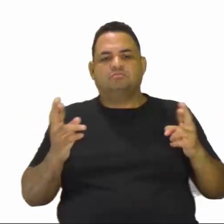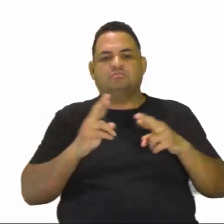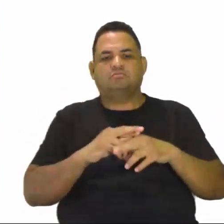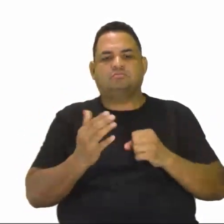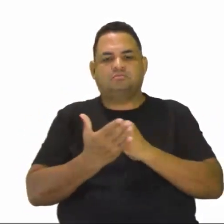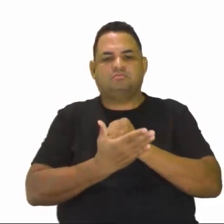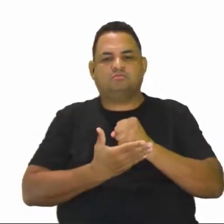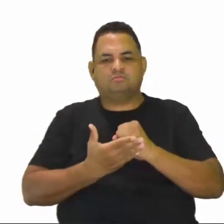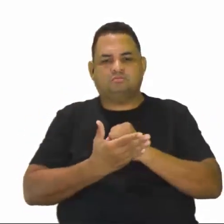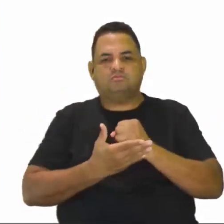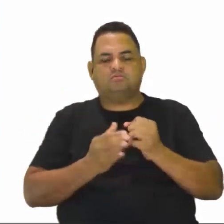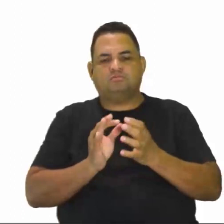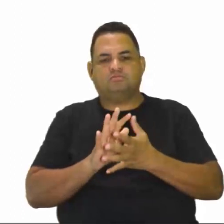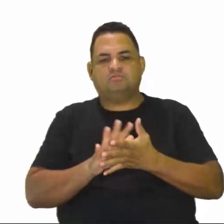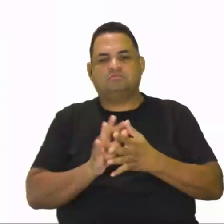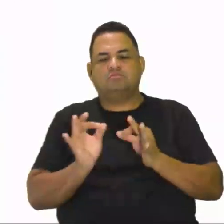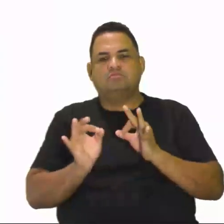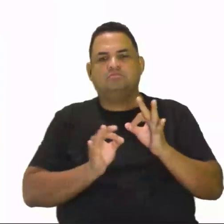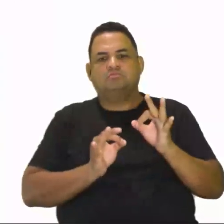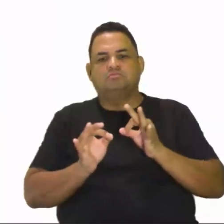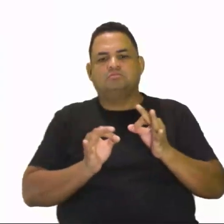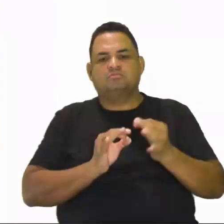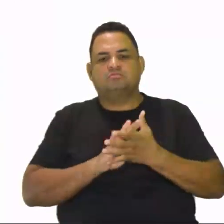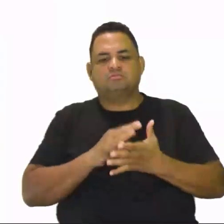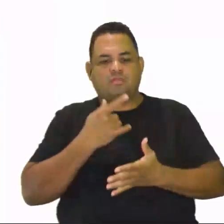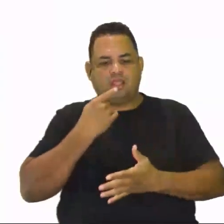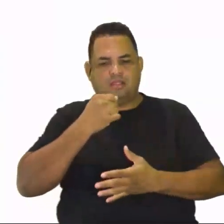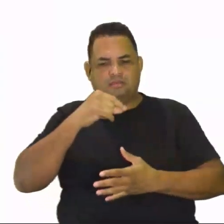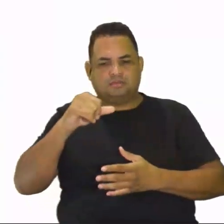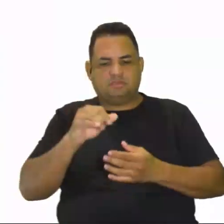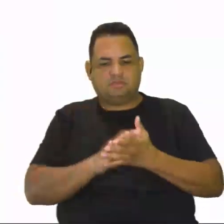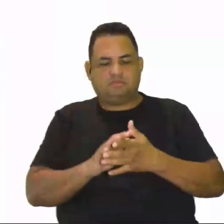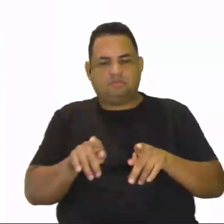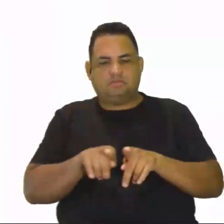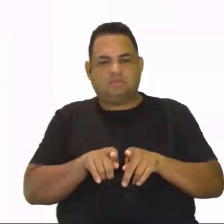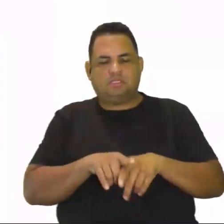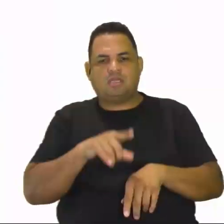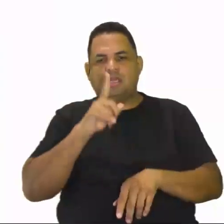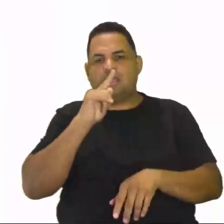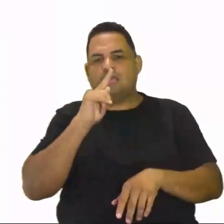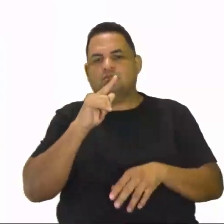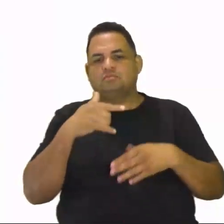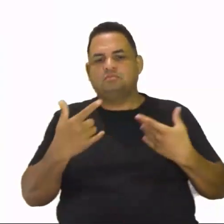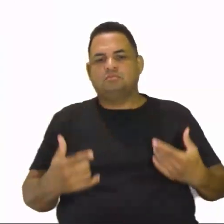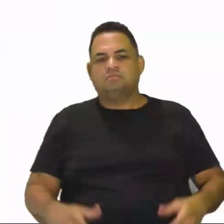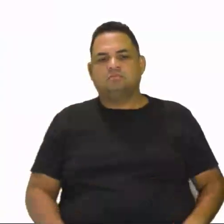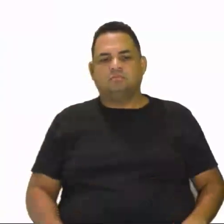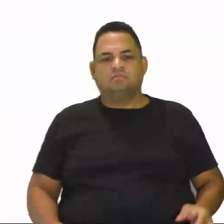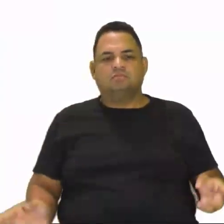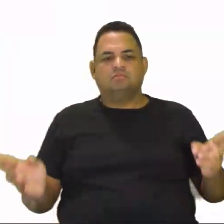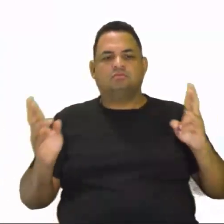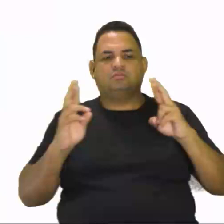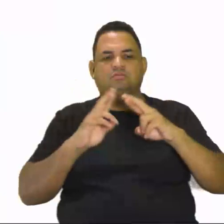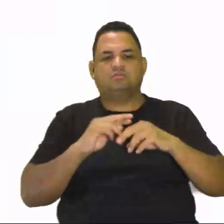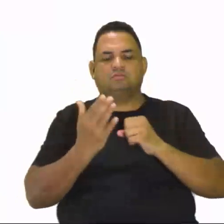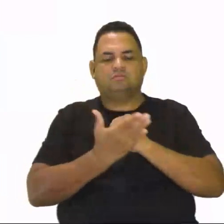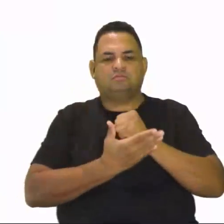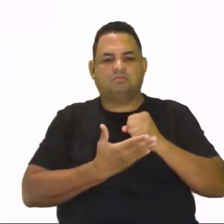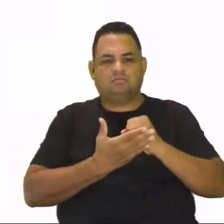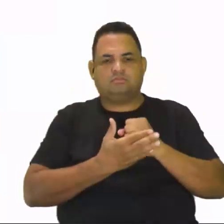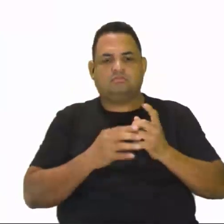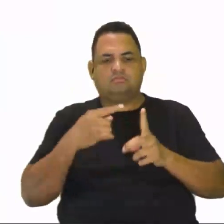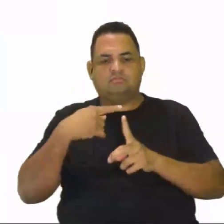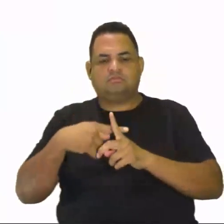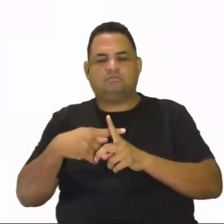reagem com as bases para formar sal e água. Essa reação da